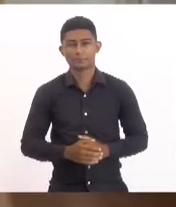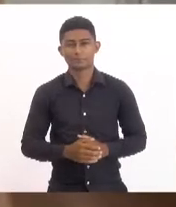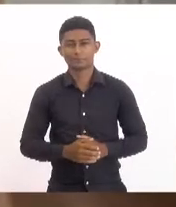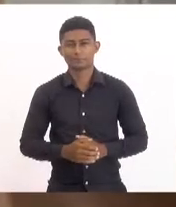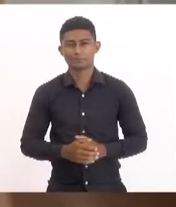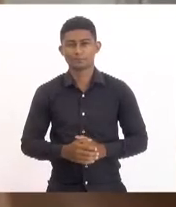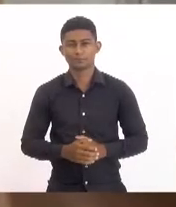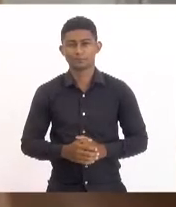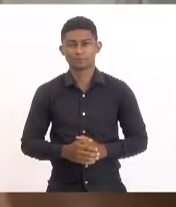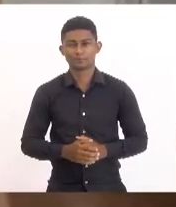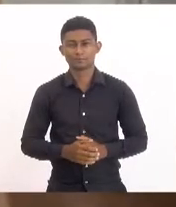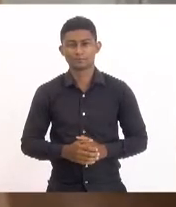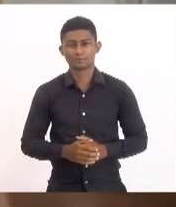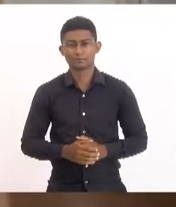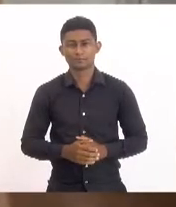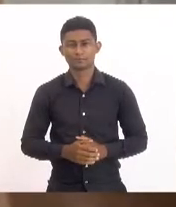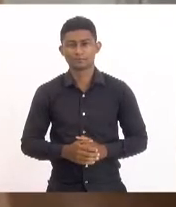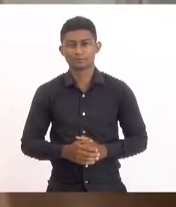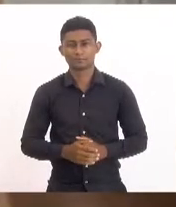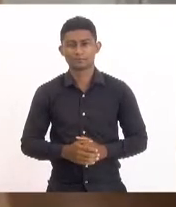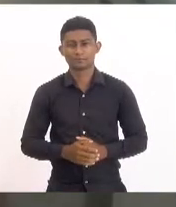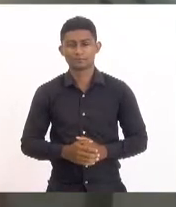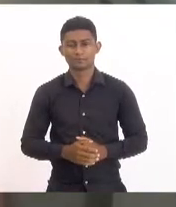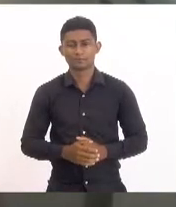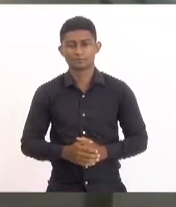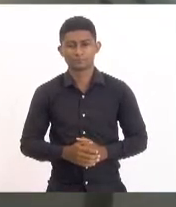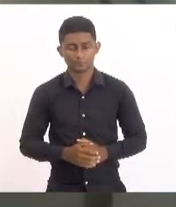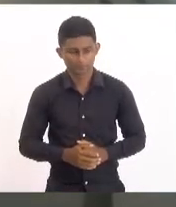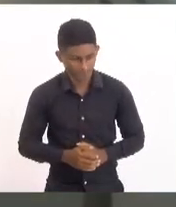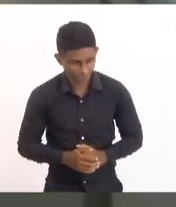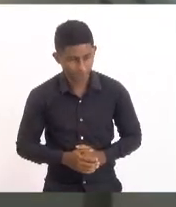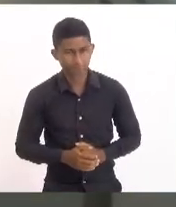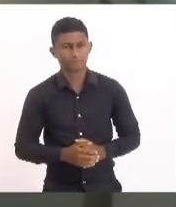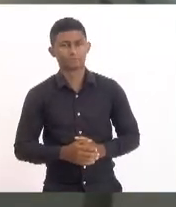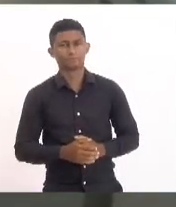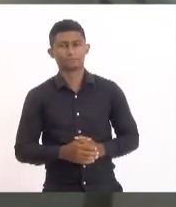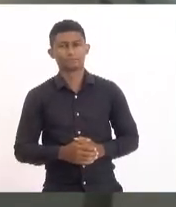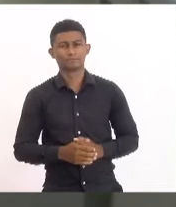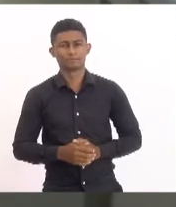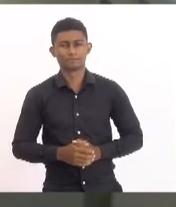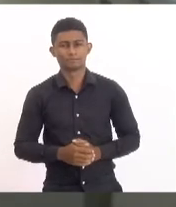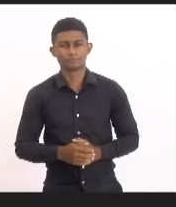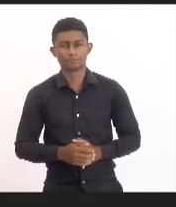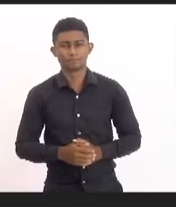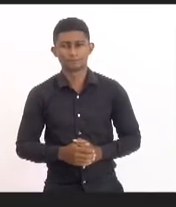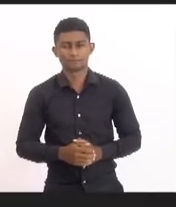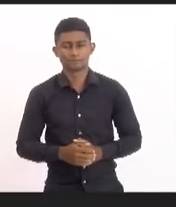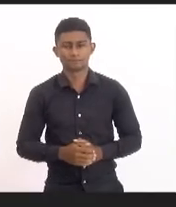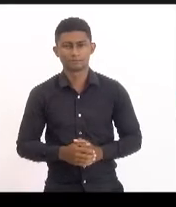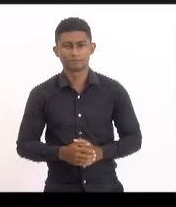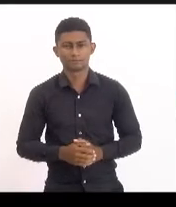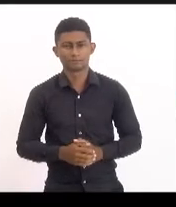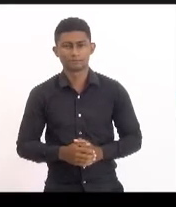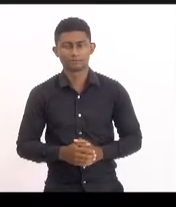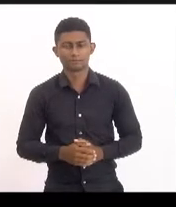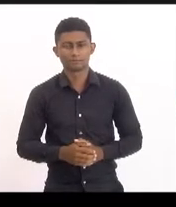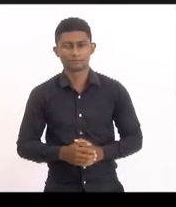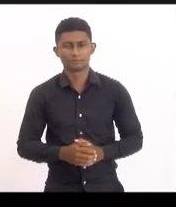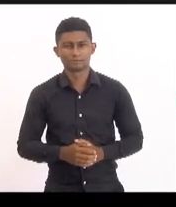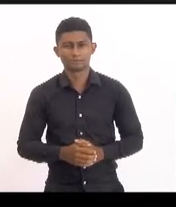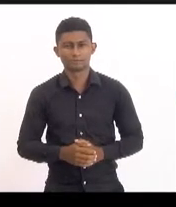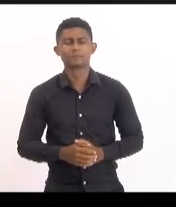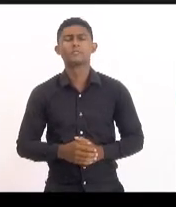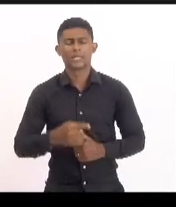Flávio Serafini. Senhor presidente, eu ouvi com